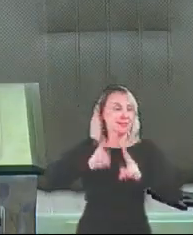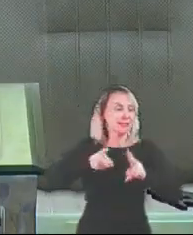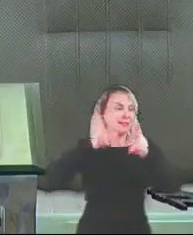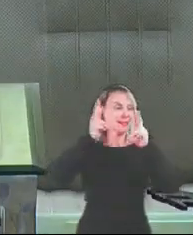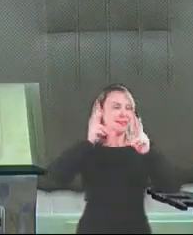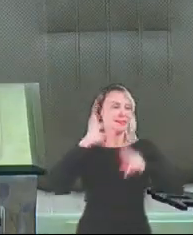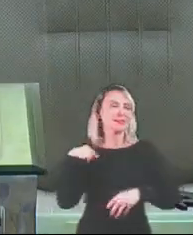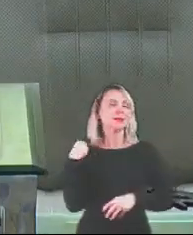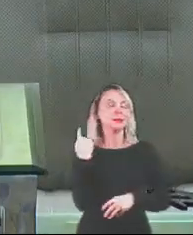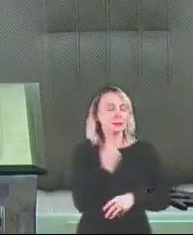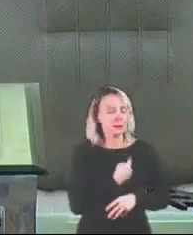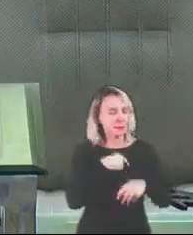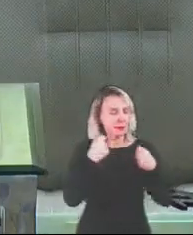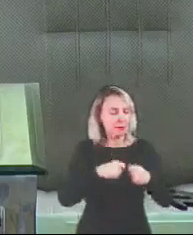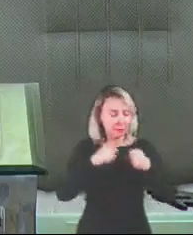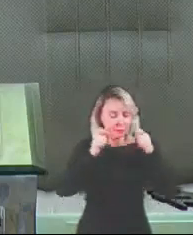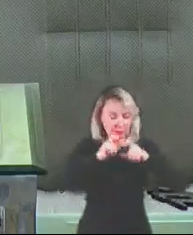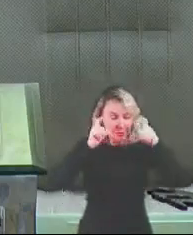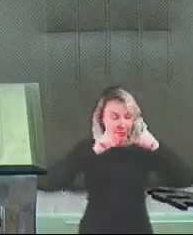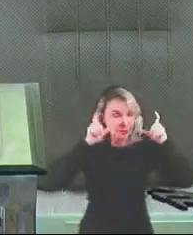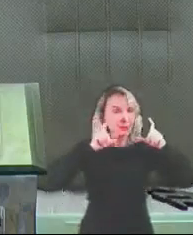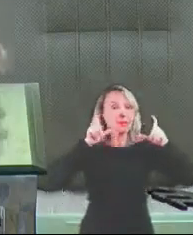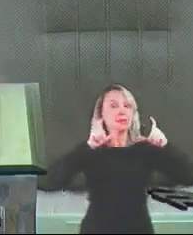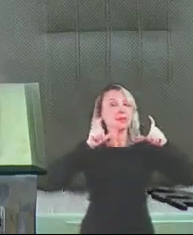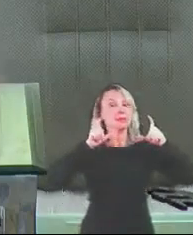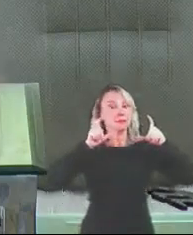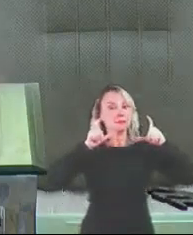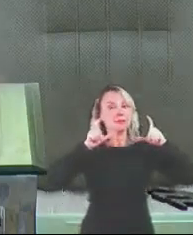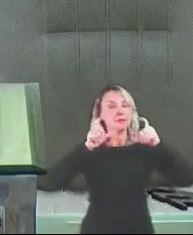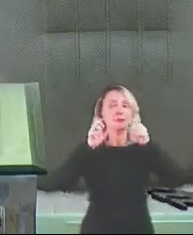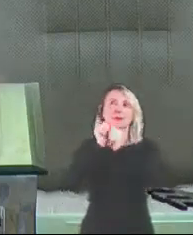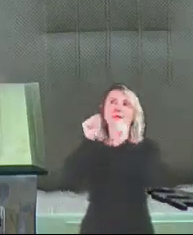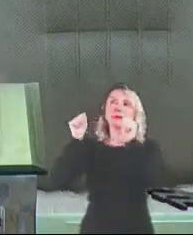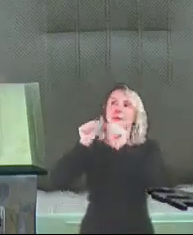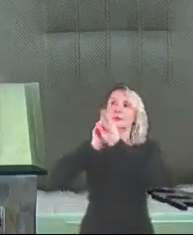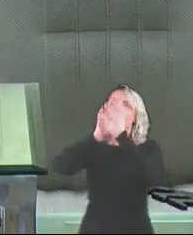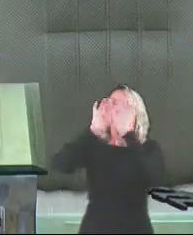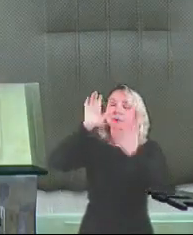nos despertemos da letargia espiritual. Glórias a Jesus.